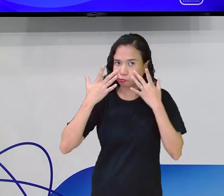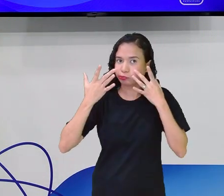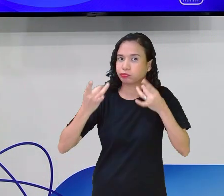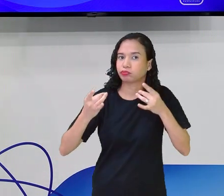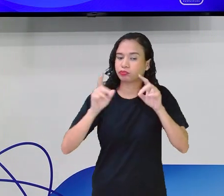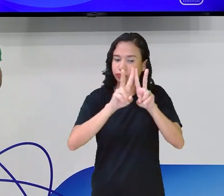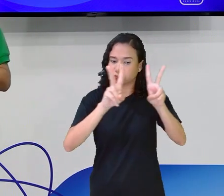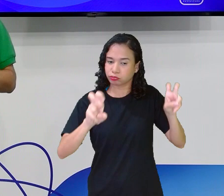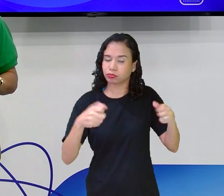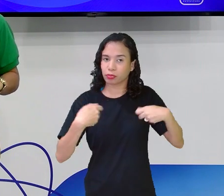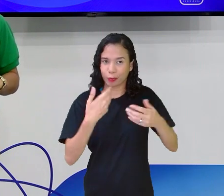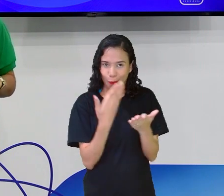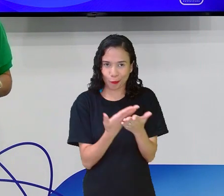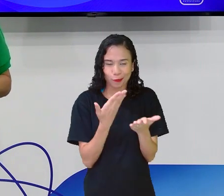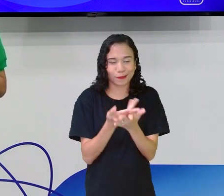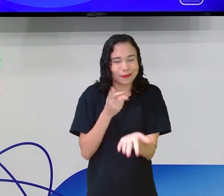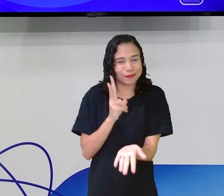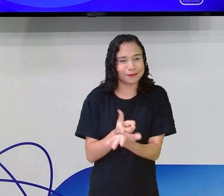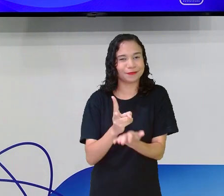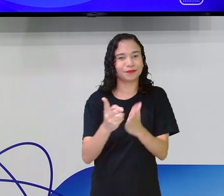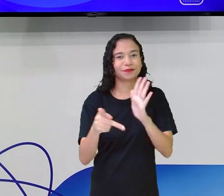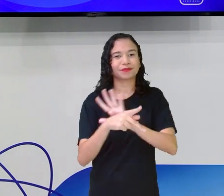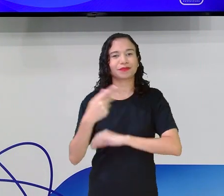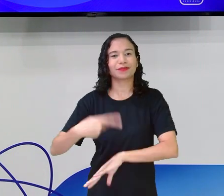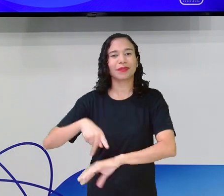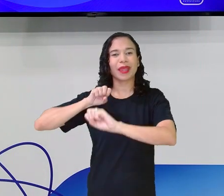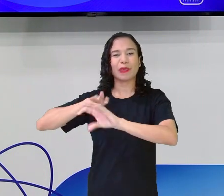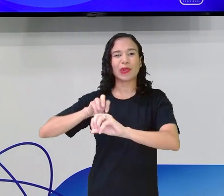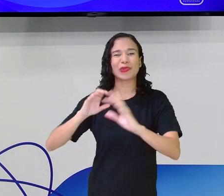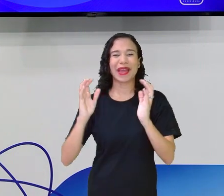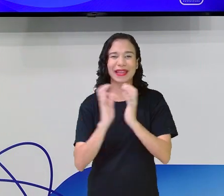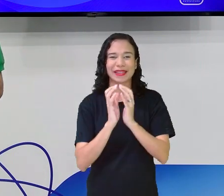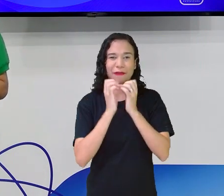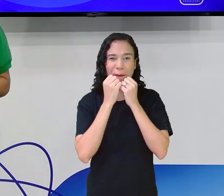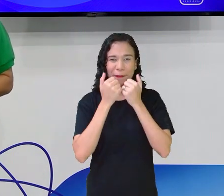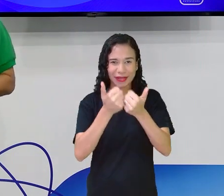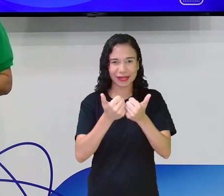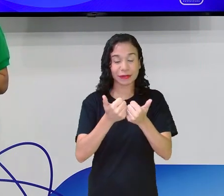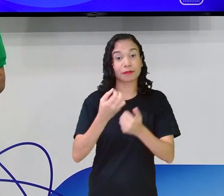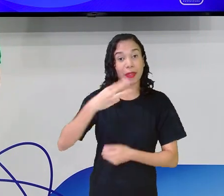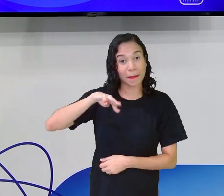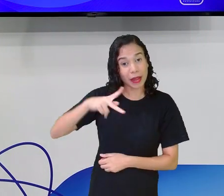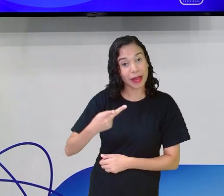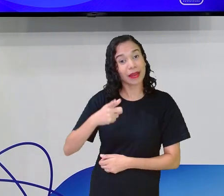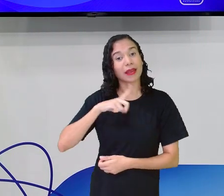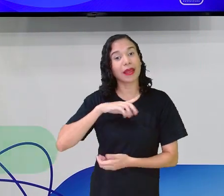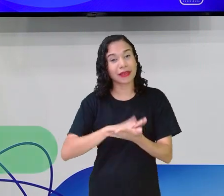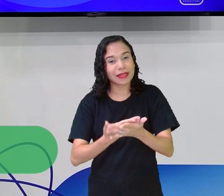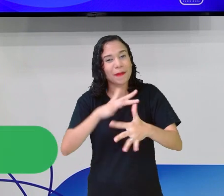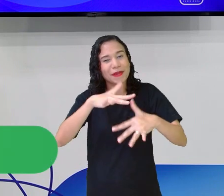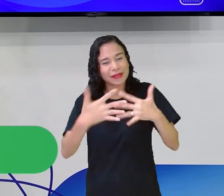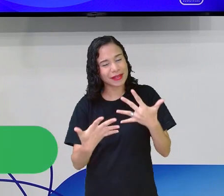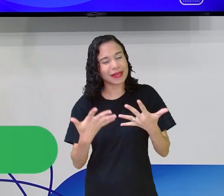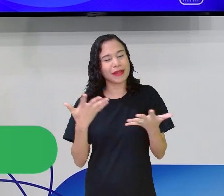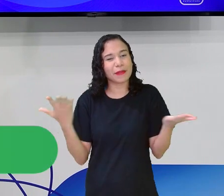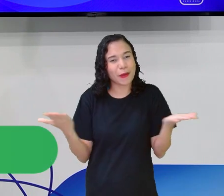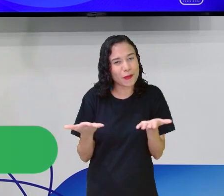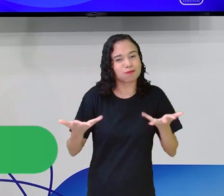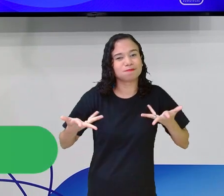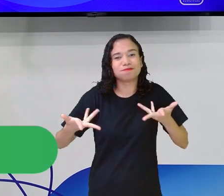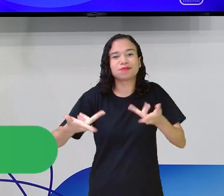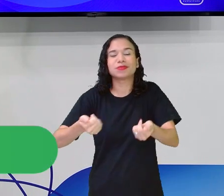assuntos e não deixa de acompanhar o Educa Recife, beleza? Maria Helena está aqui fazendo um trabalho maravilhoso,